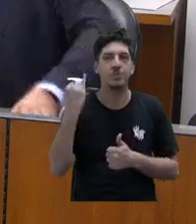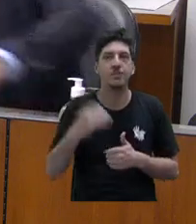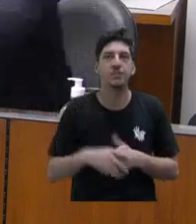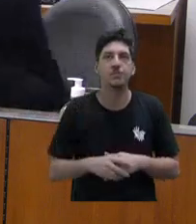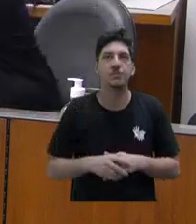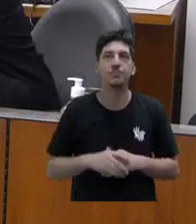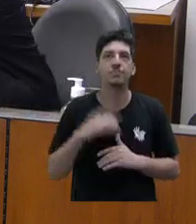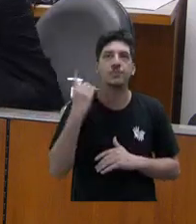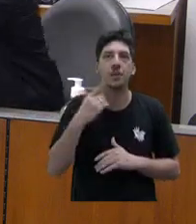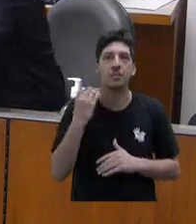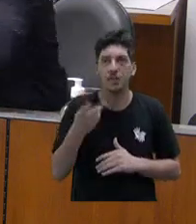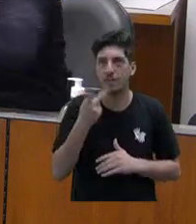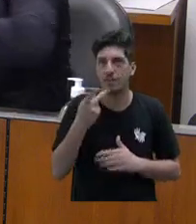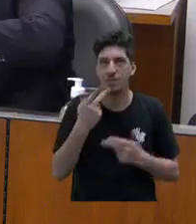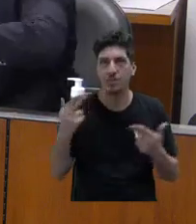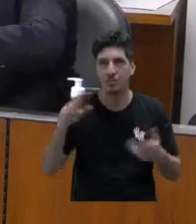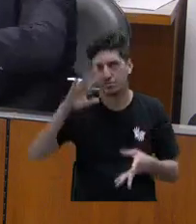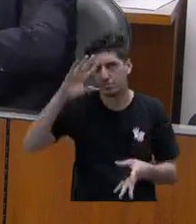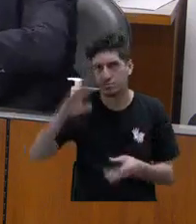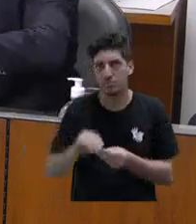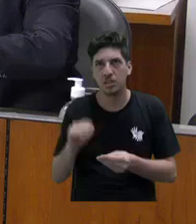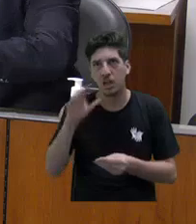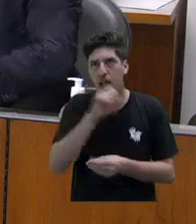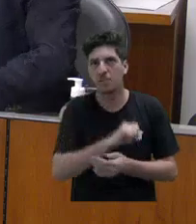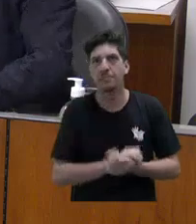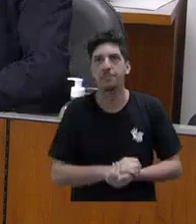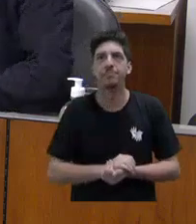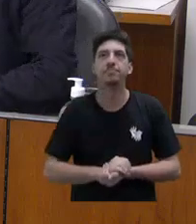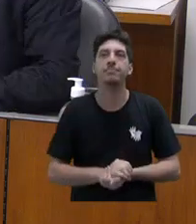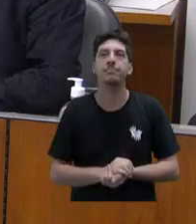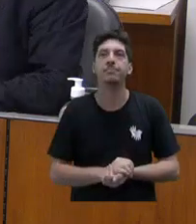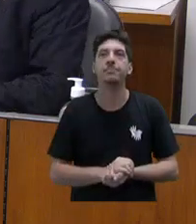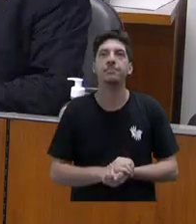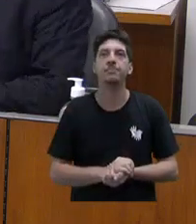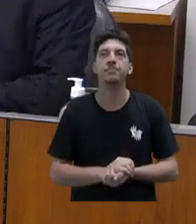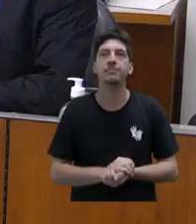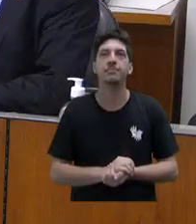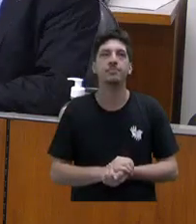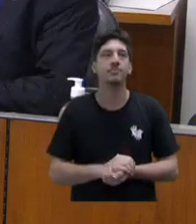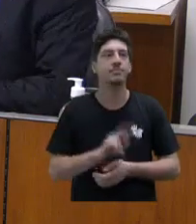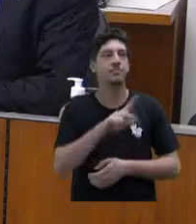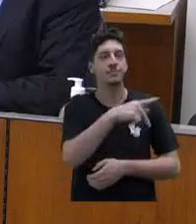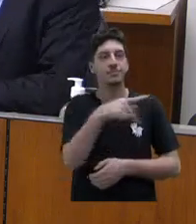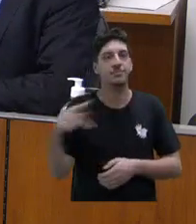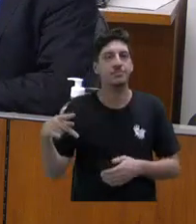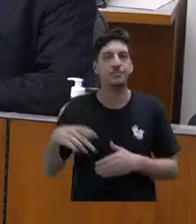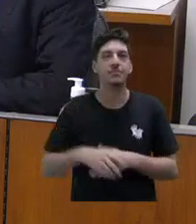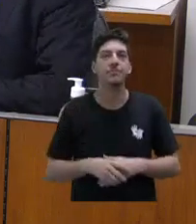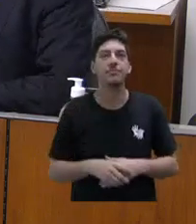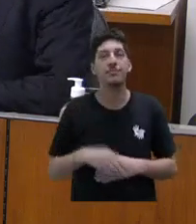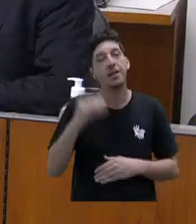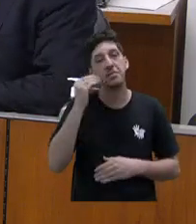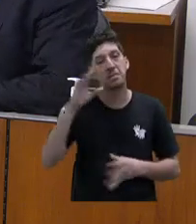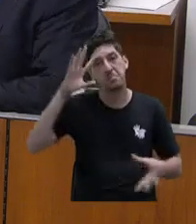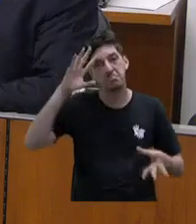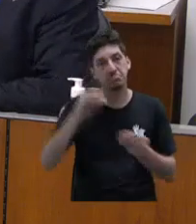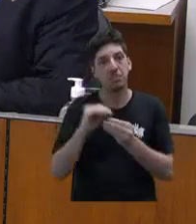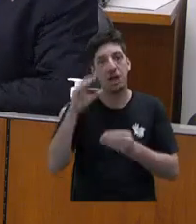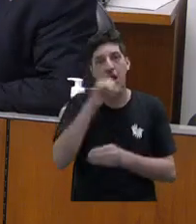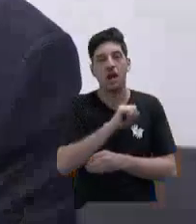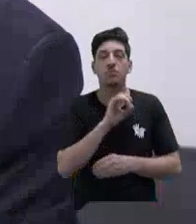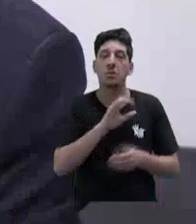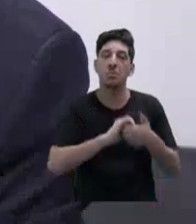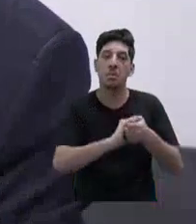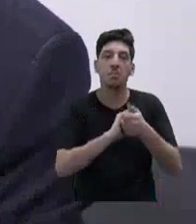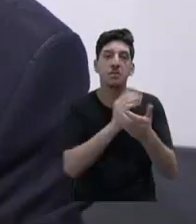palavra? As considerações finais, presidente. Perfeitamente. Presidente, de forma bastante breve, só para cumprimentar